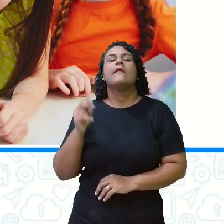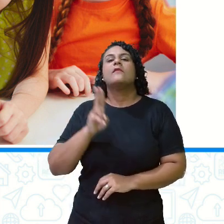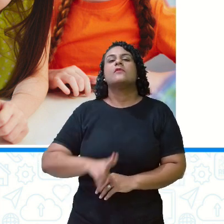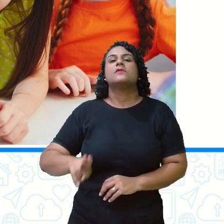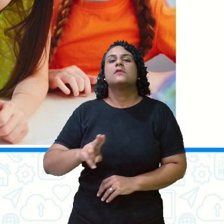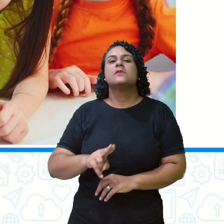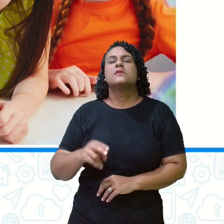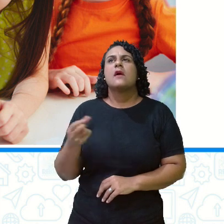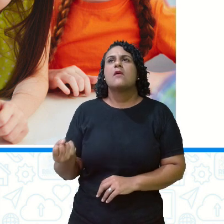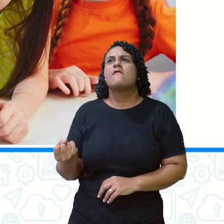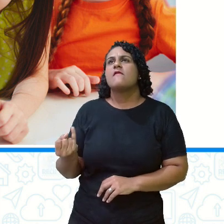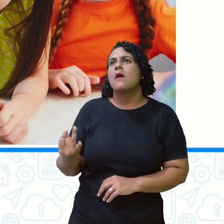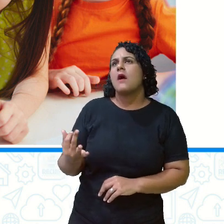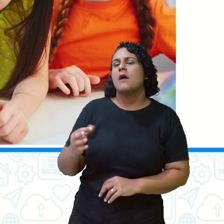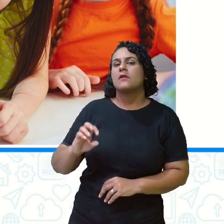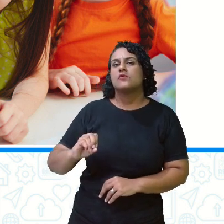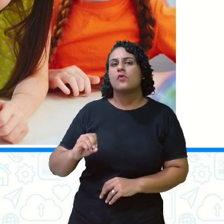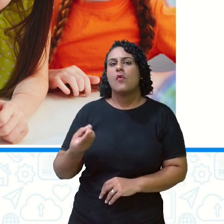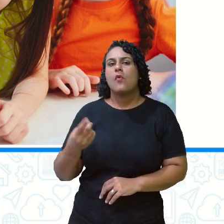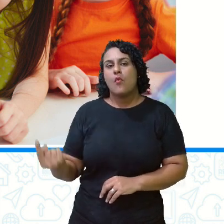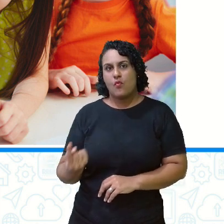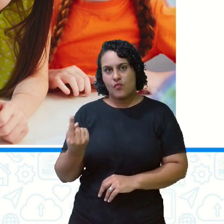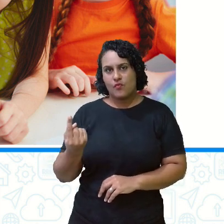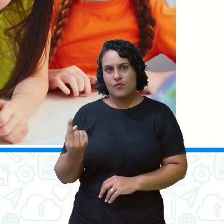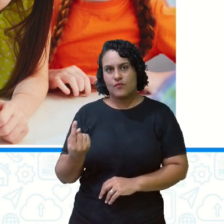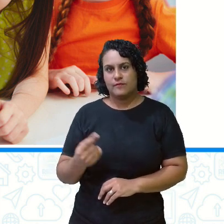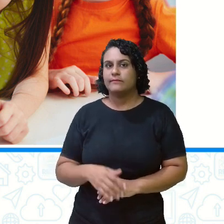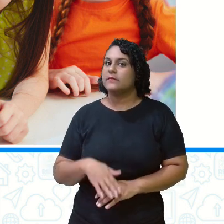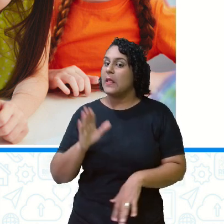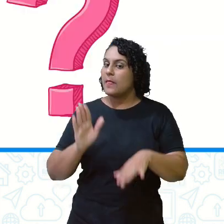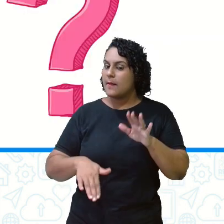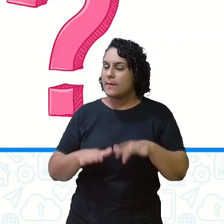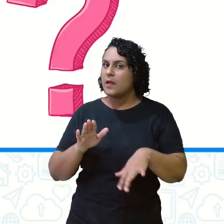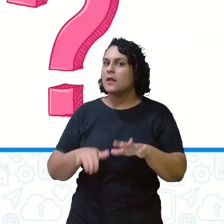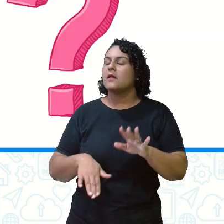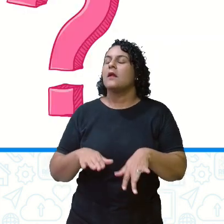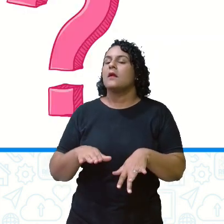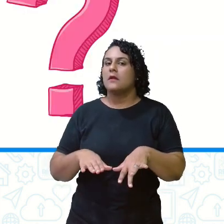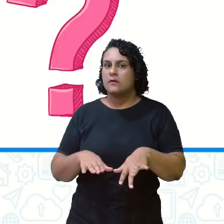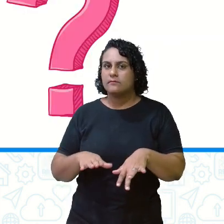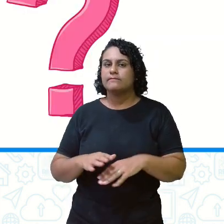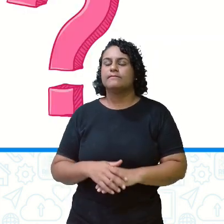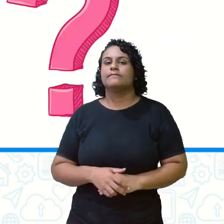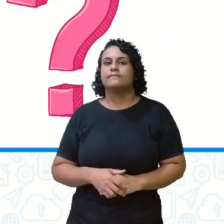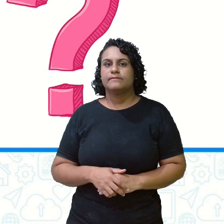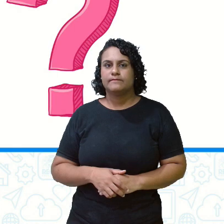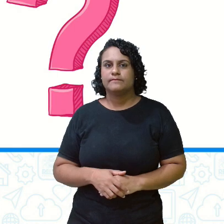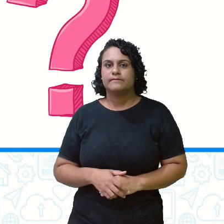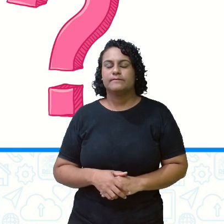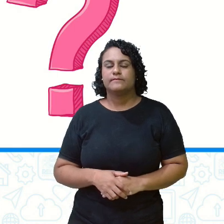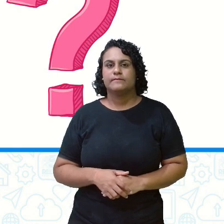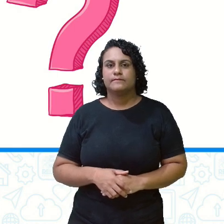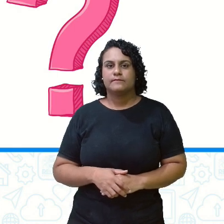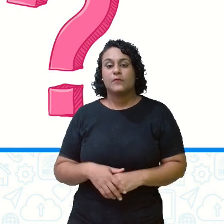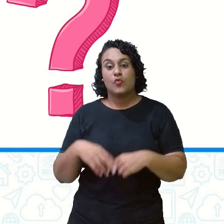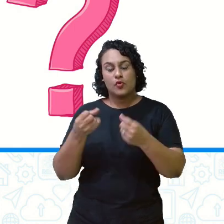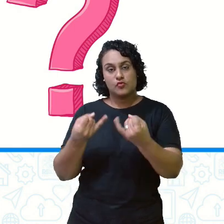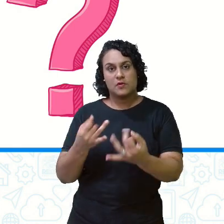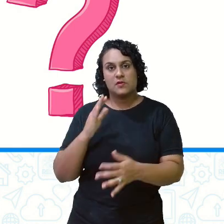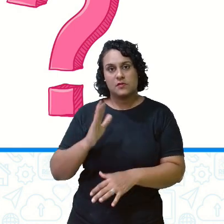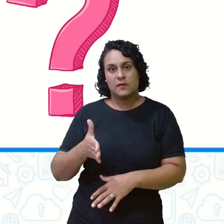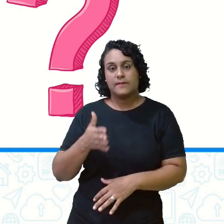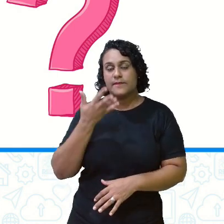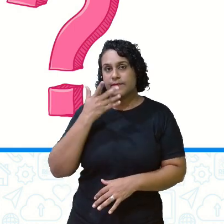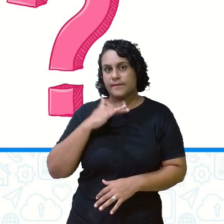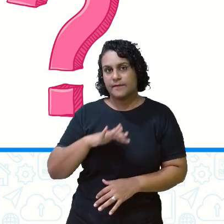utilizar aí o plural ou singular? De acordo com o que a gente já conversou aqui. As crianças